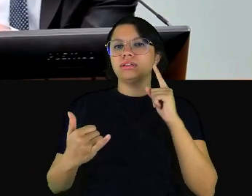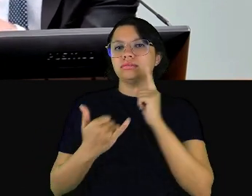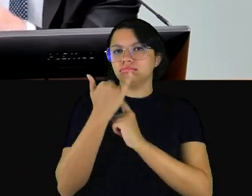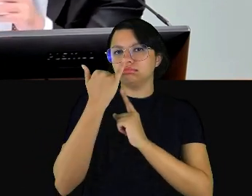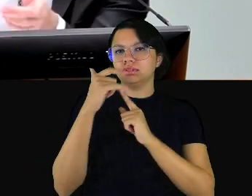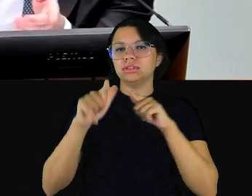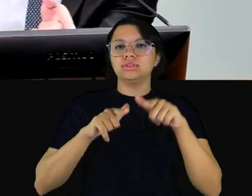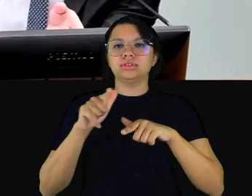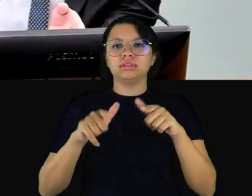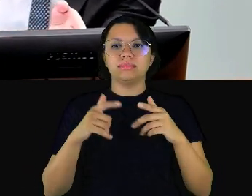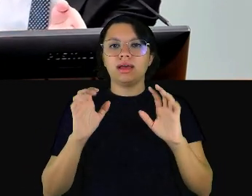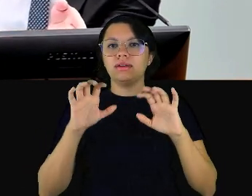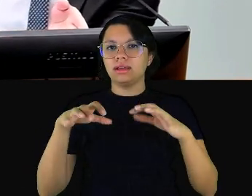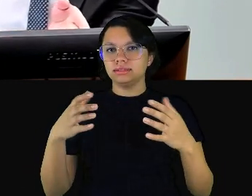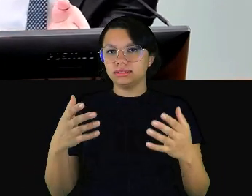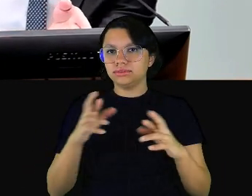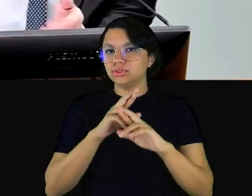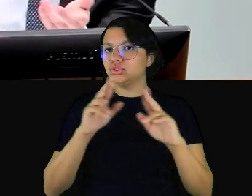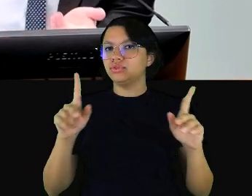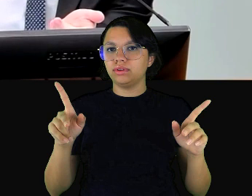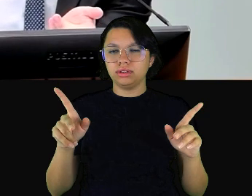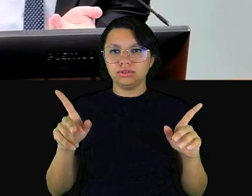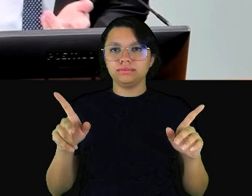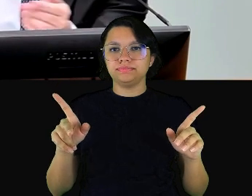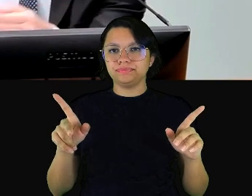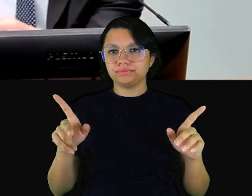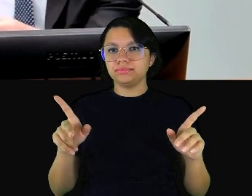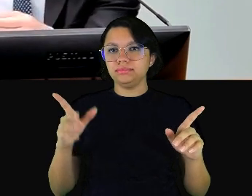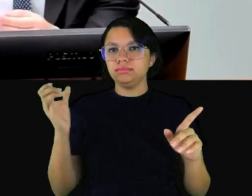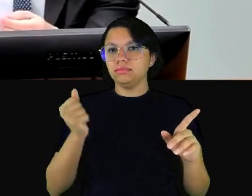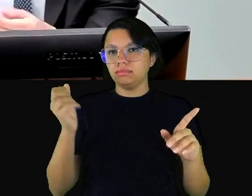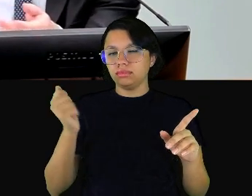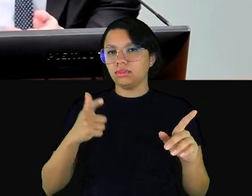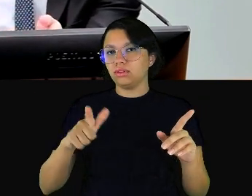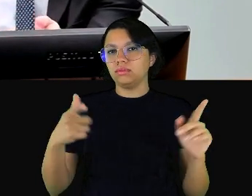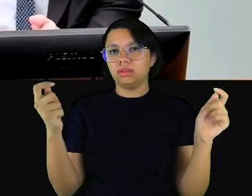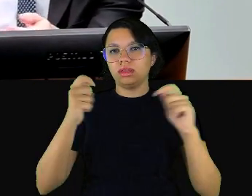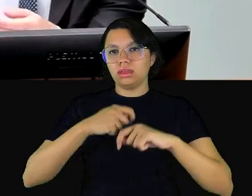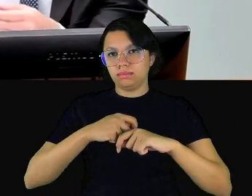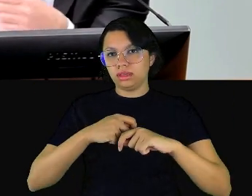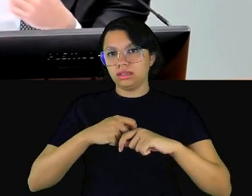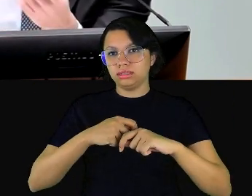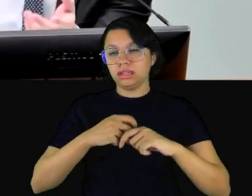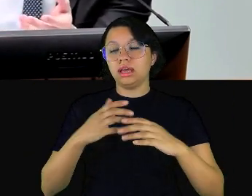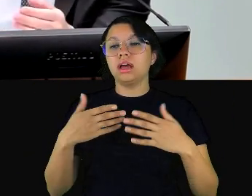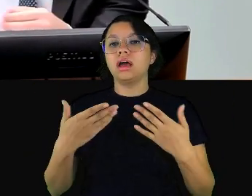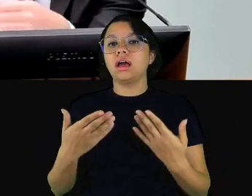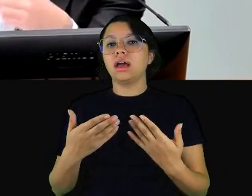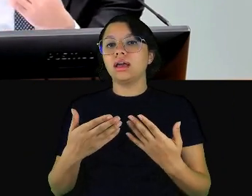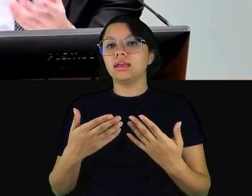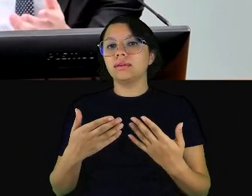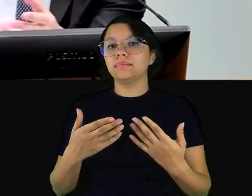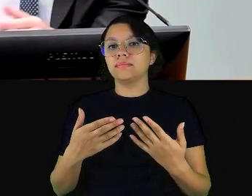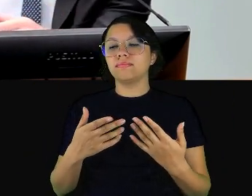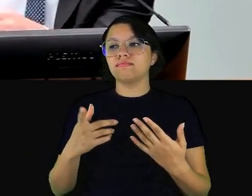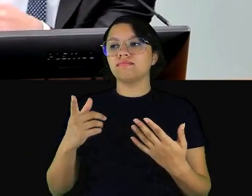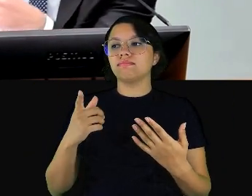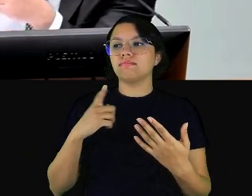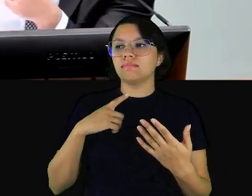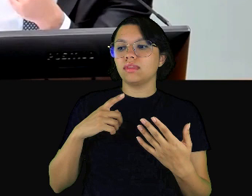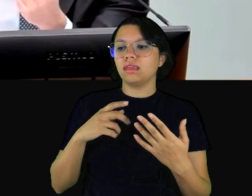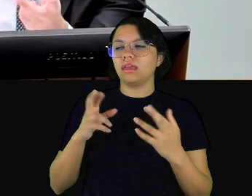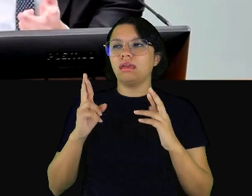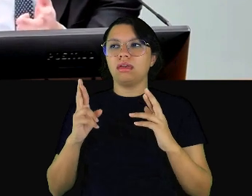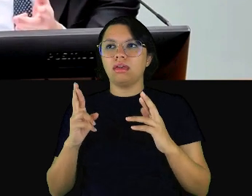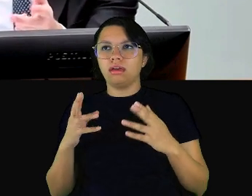trabalho. E assim, né, diferentemente dos benefícios de incapacidade, em que há as presunções do